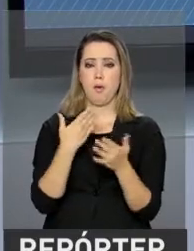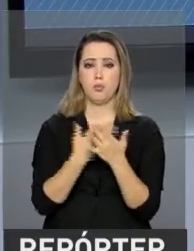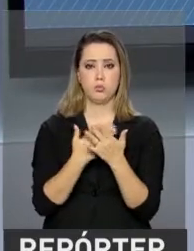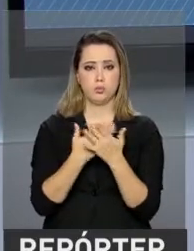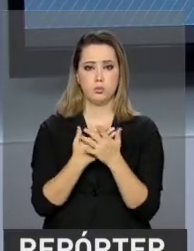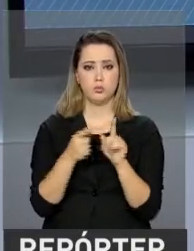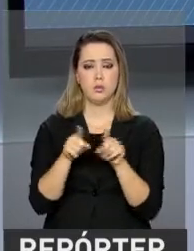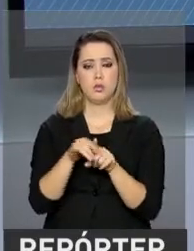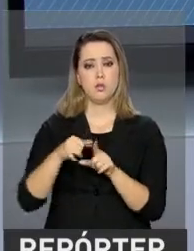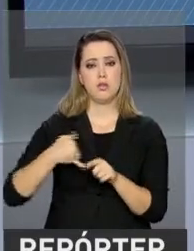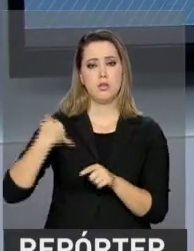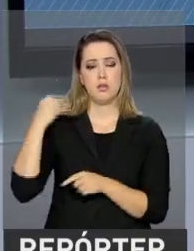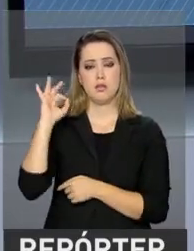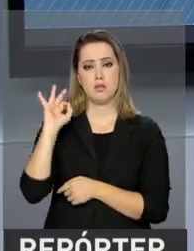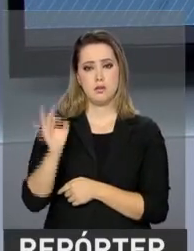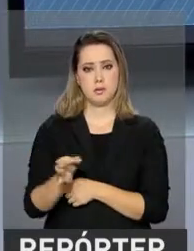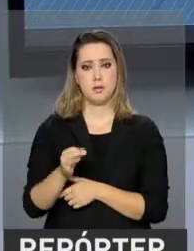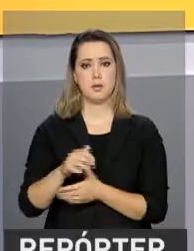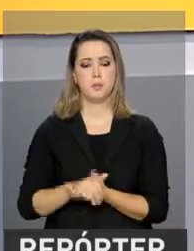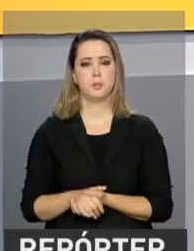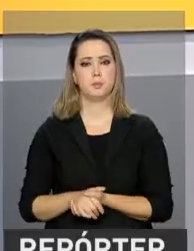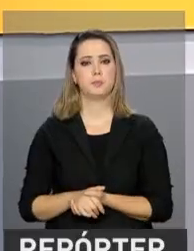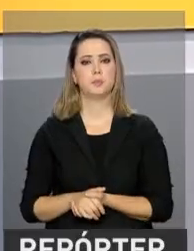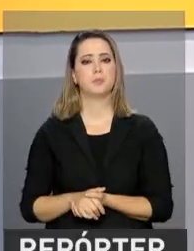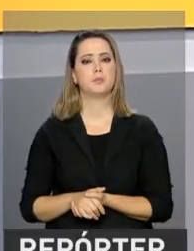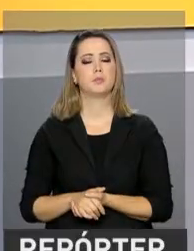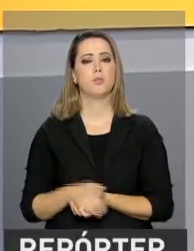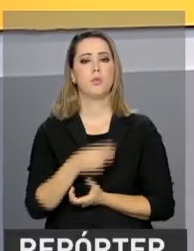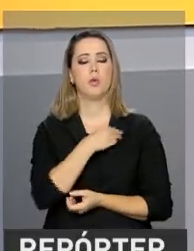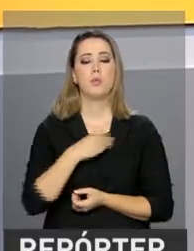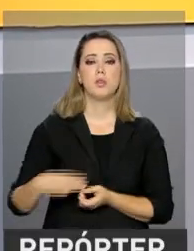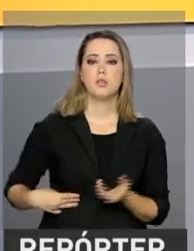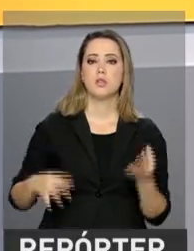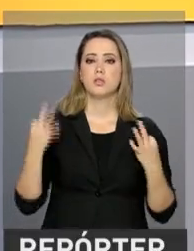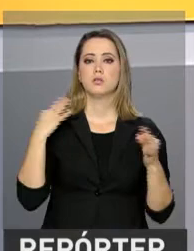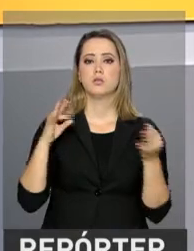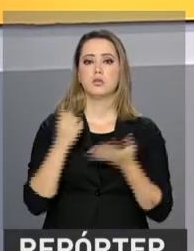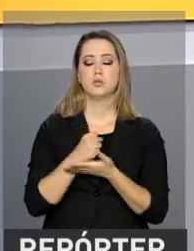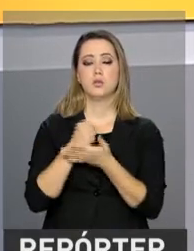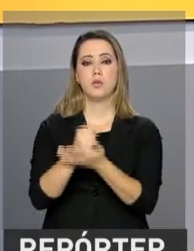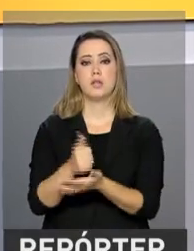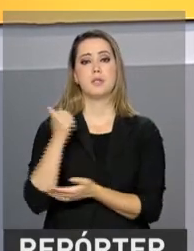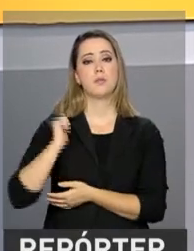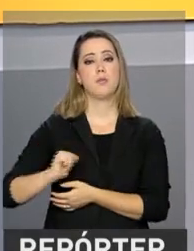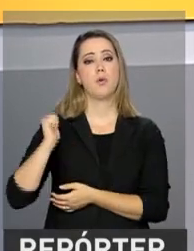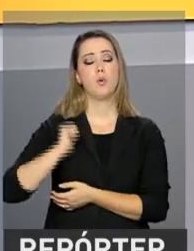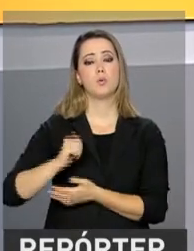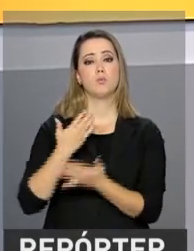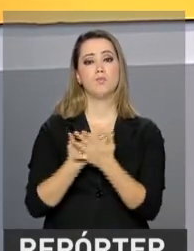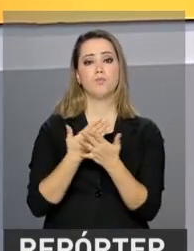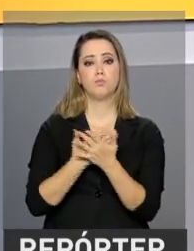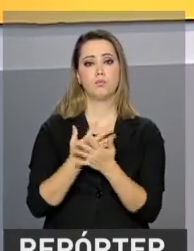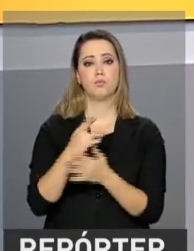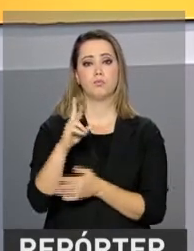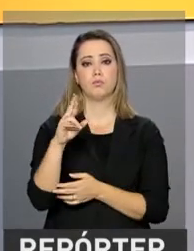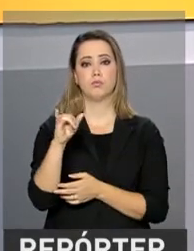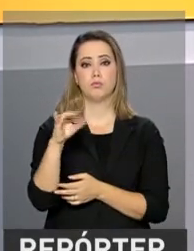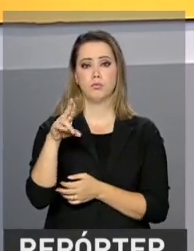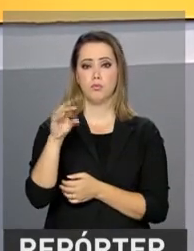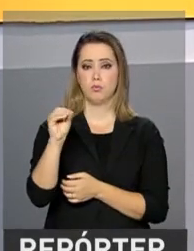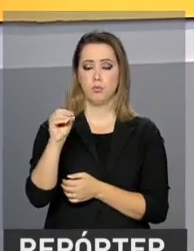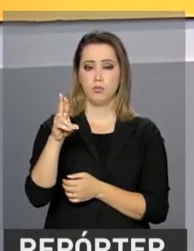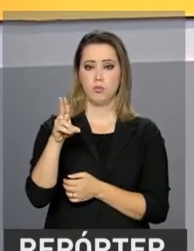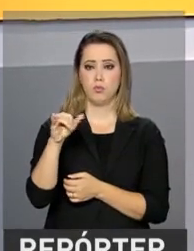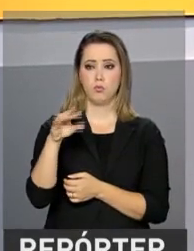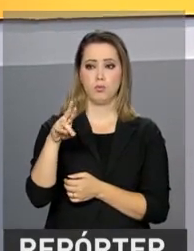em idade apropriada e o ministério do turismo vai oferecer bolsas de estudos no reino unido para